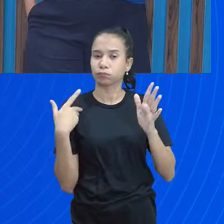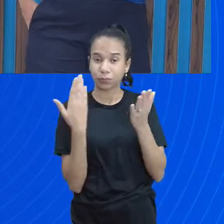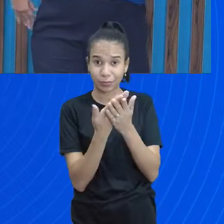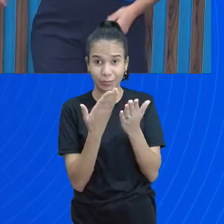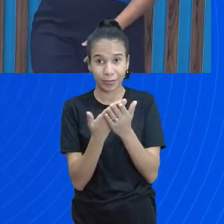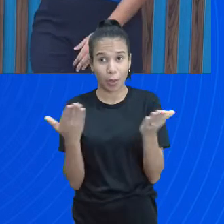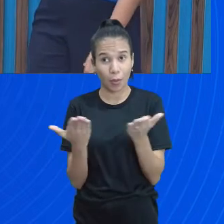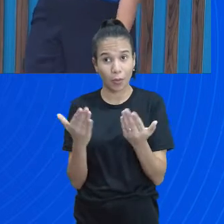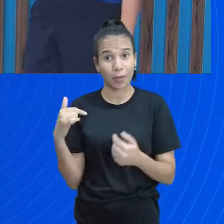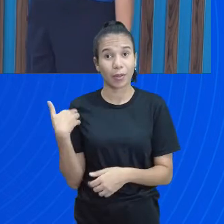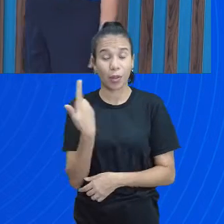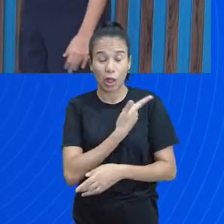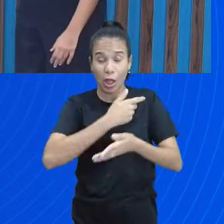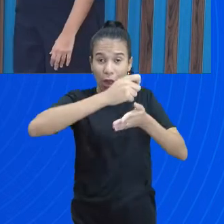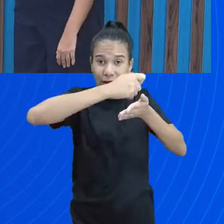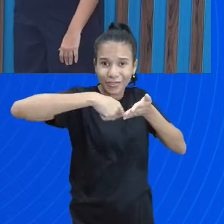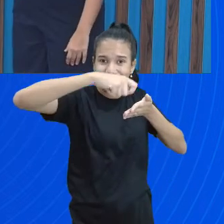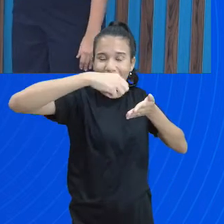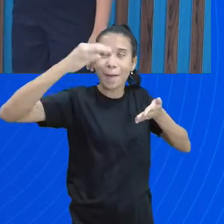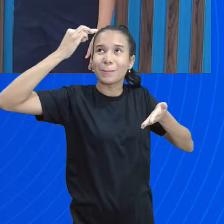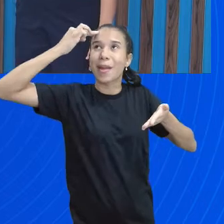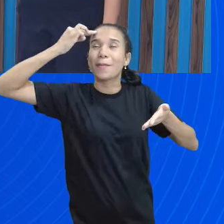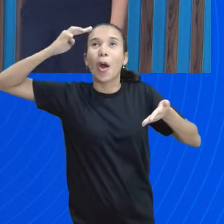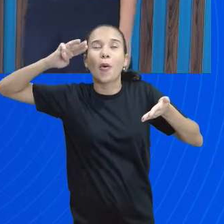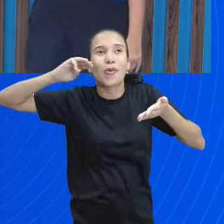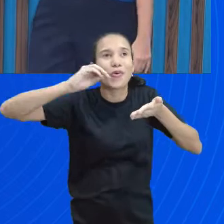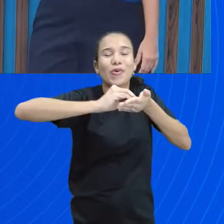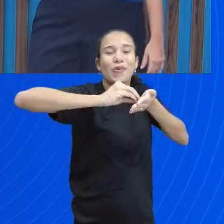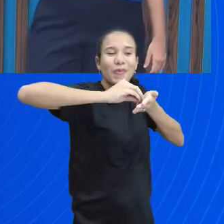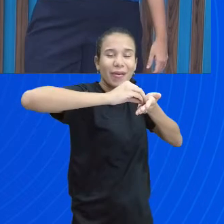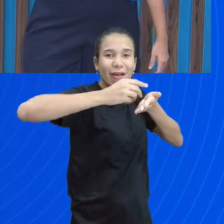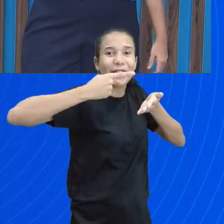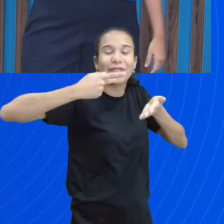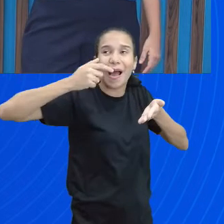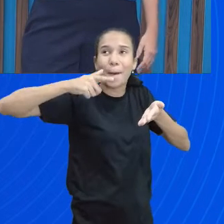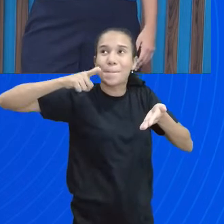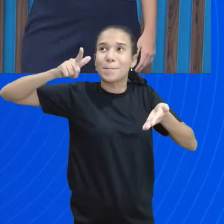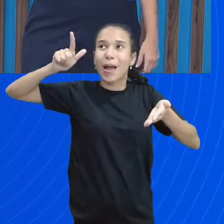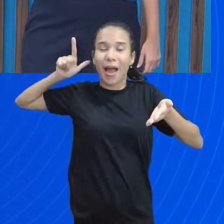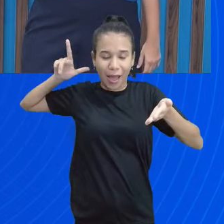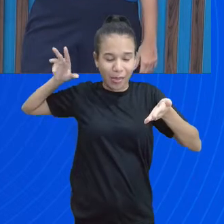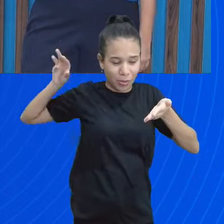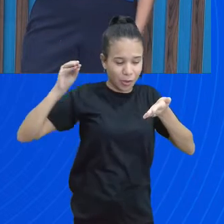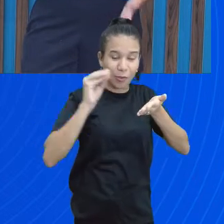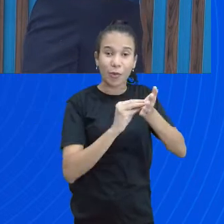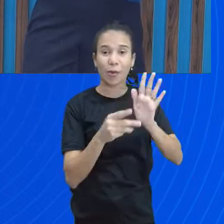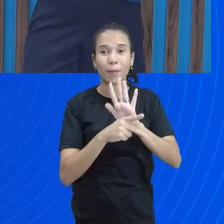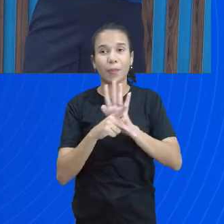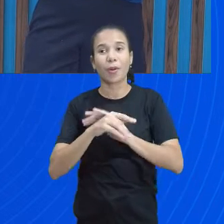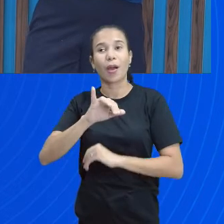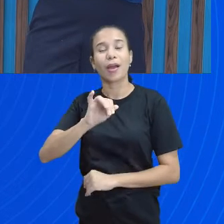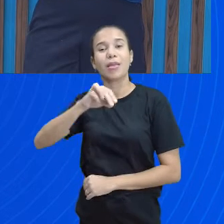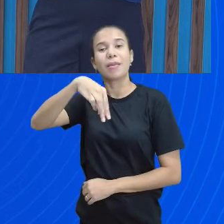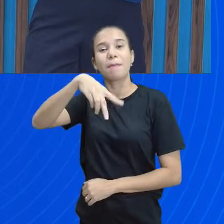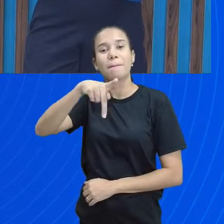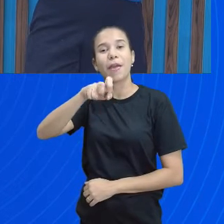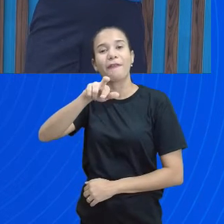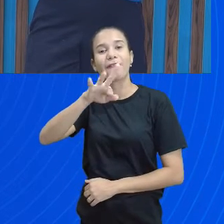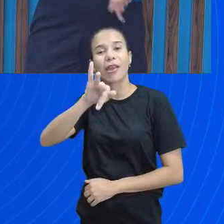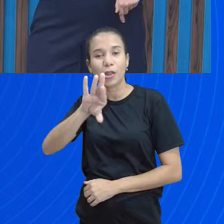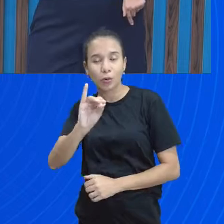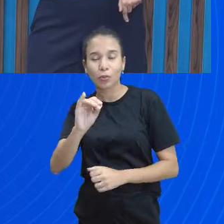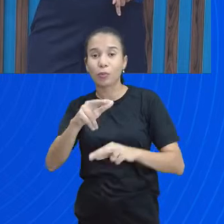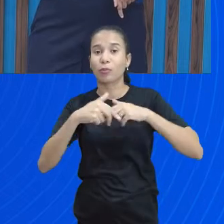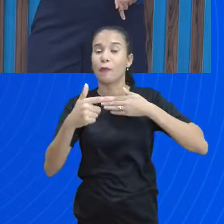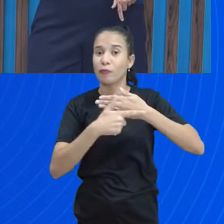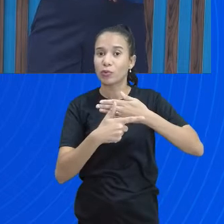aula, né? Que a gente escreve nossas memórias relatando o passado, a gente tende a usar o pretérito imperfeito pela função dele de contar algo